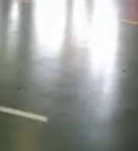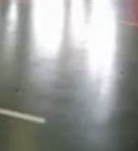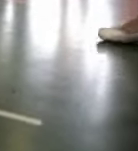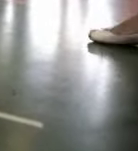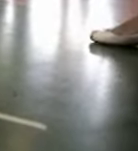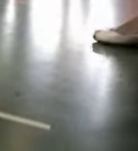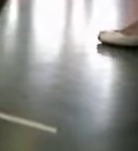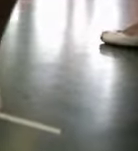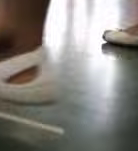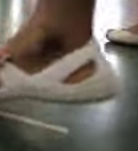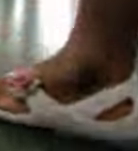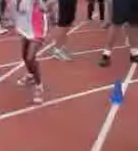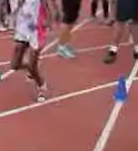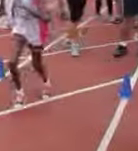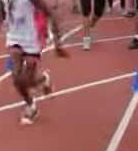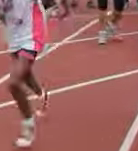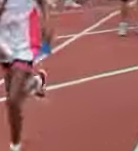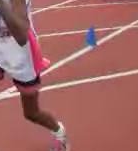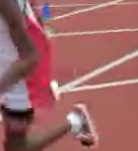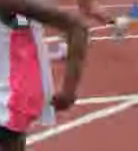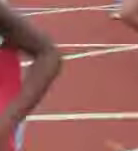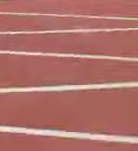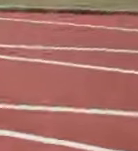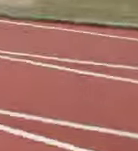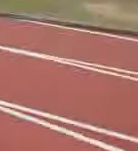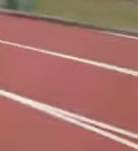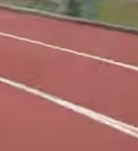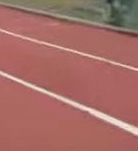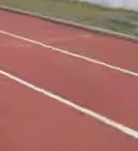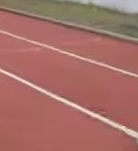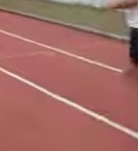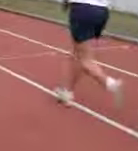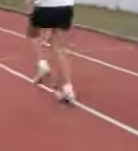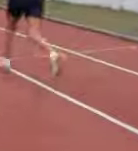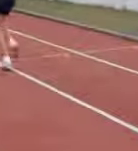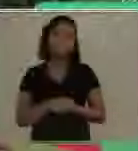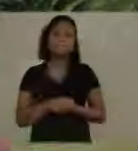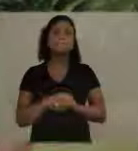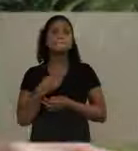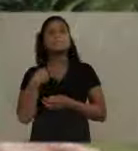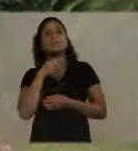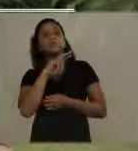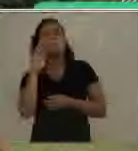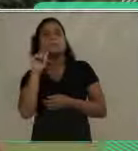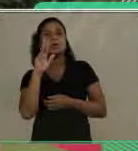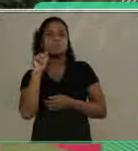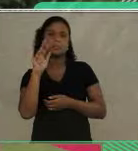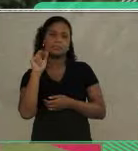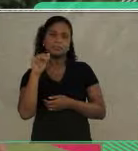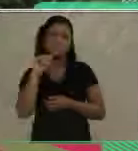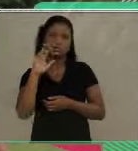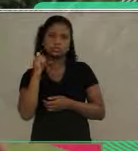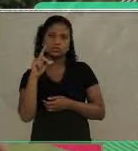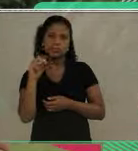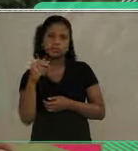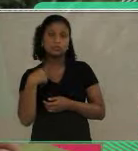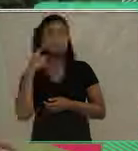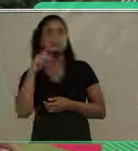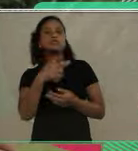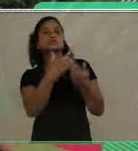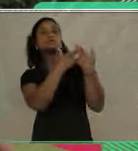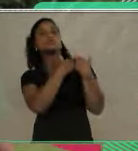pé chuta gol. Pista de atletismo com quatro raias. Duas meninas correm. Sou a Bármara Machado, sou a responsável pelo Programa